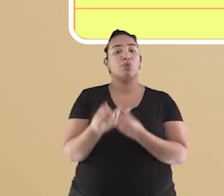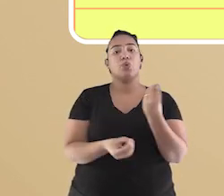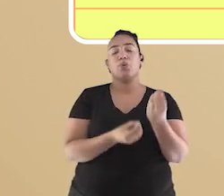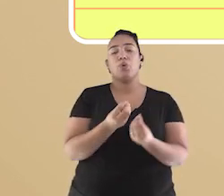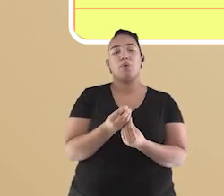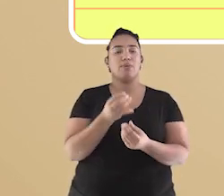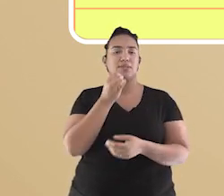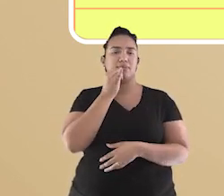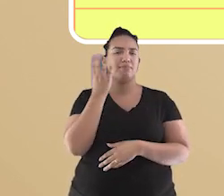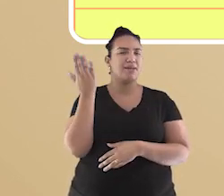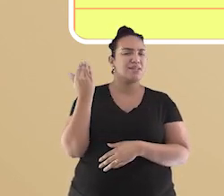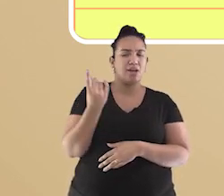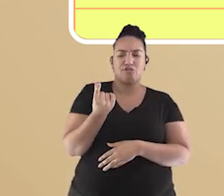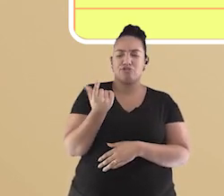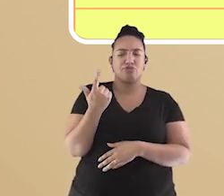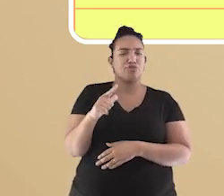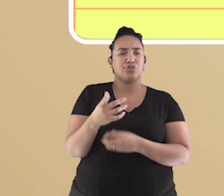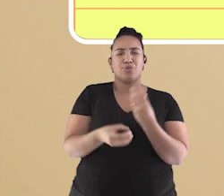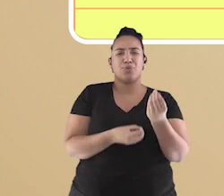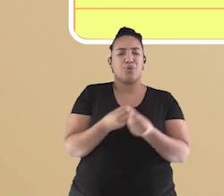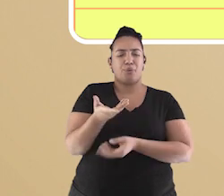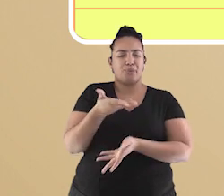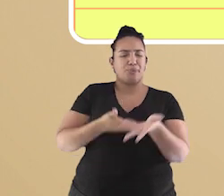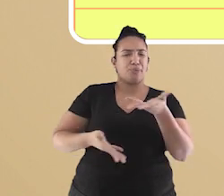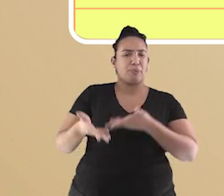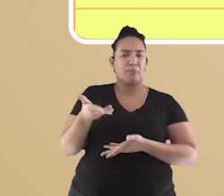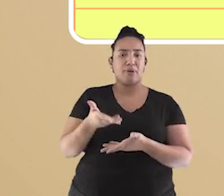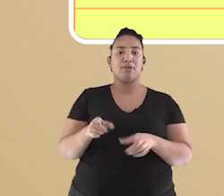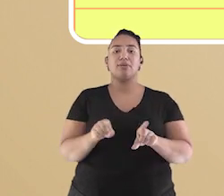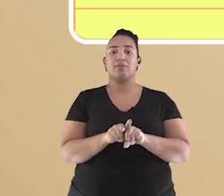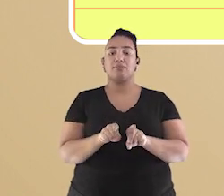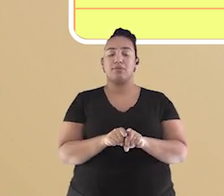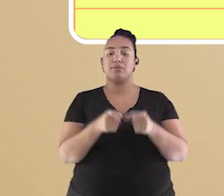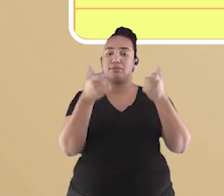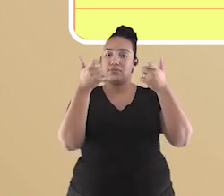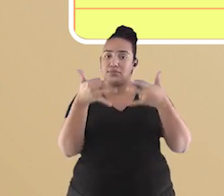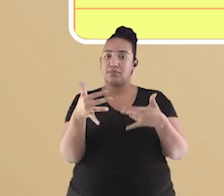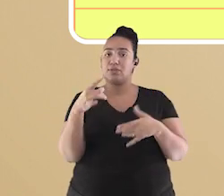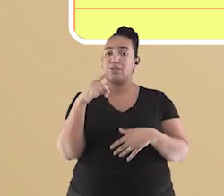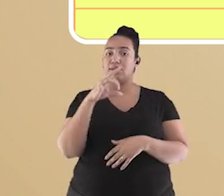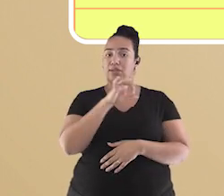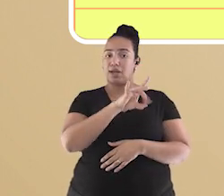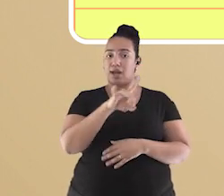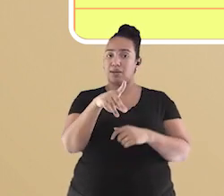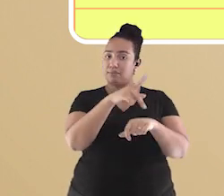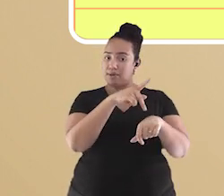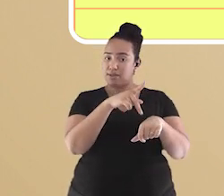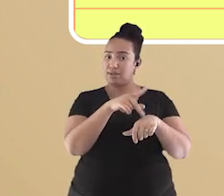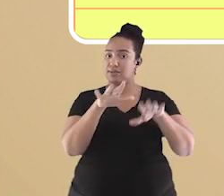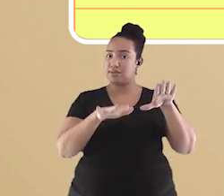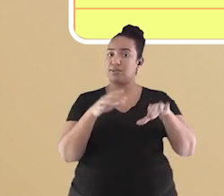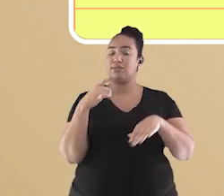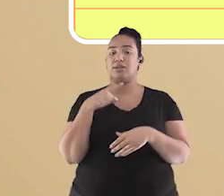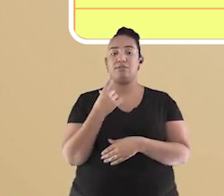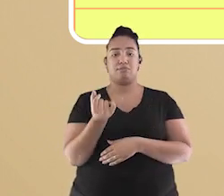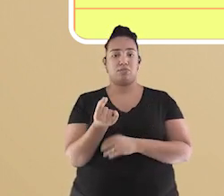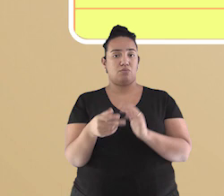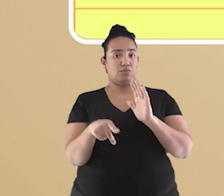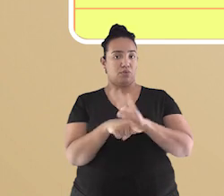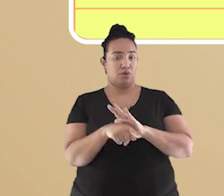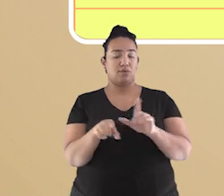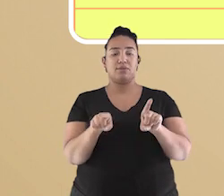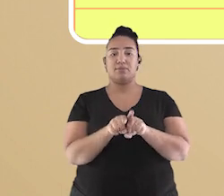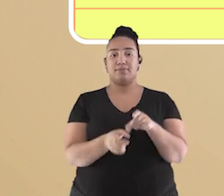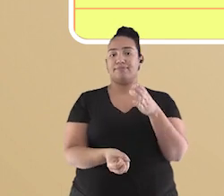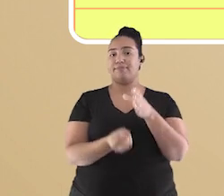sem ele no passado, falamos também das diferentes moedas utilizadas pelo mundo e colocamos a mão na massa. Fizemos um cofre bem